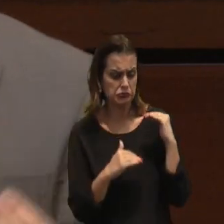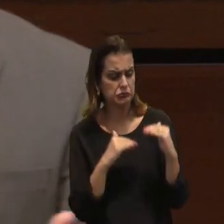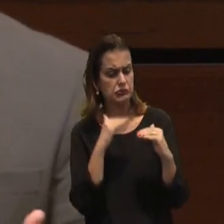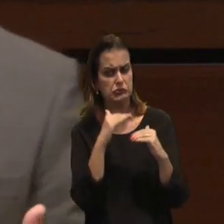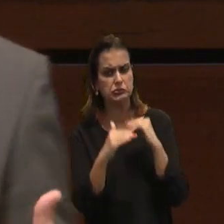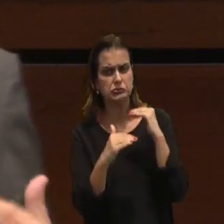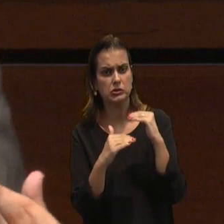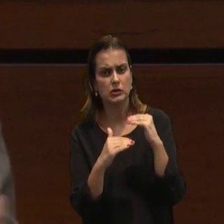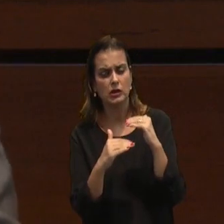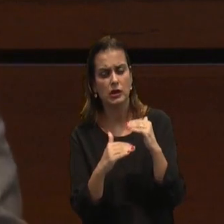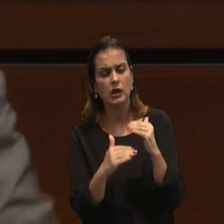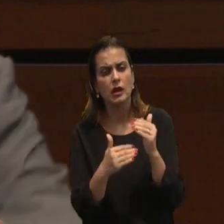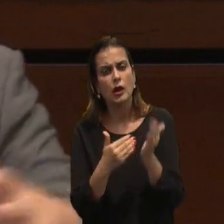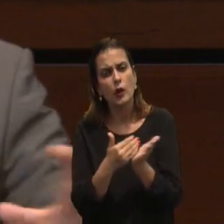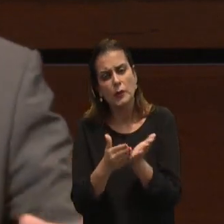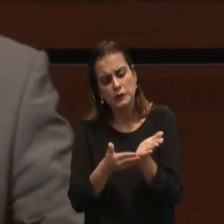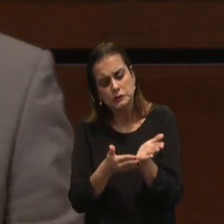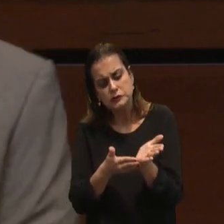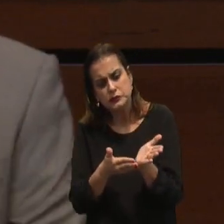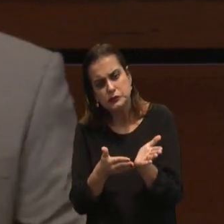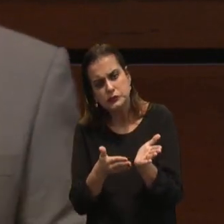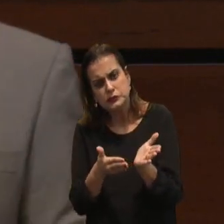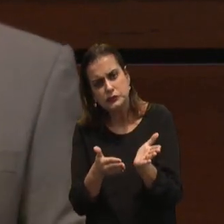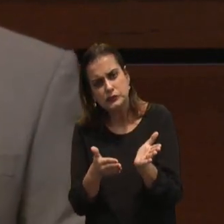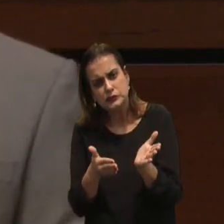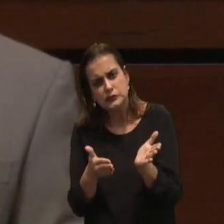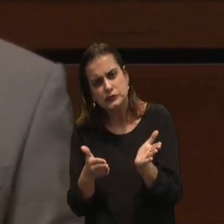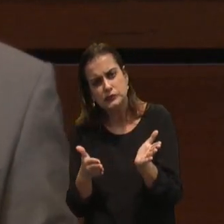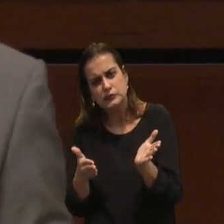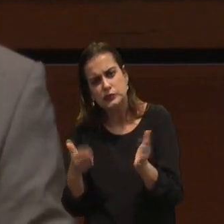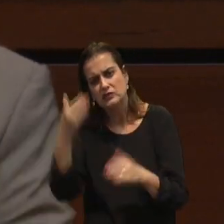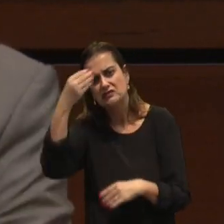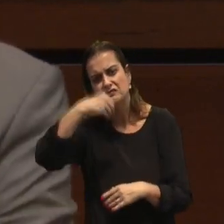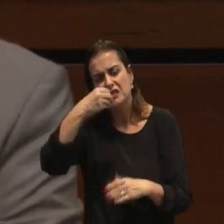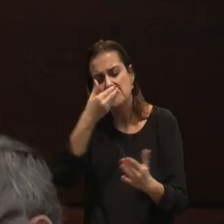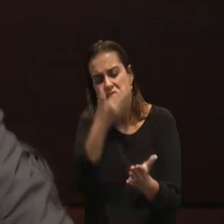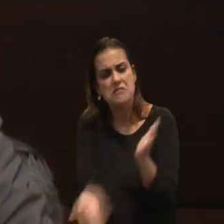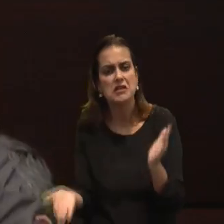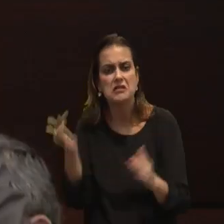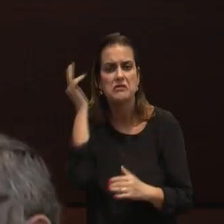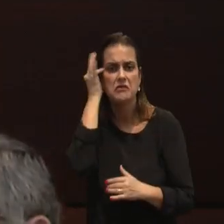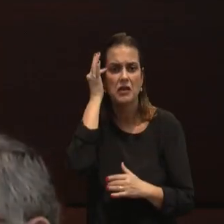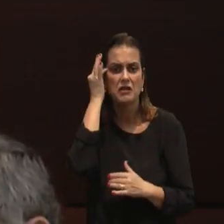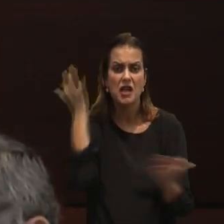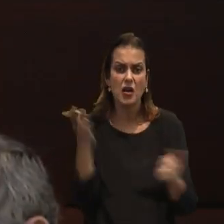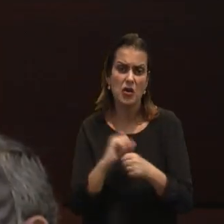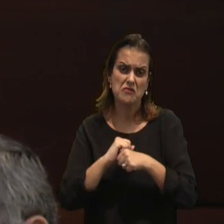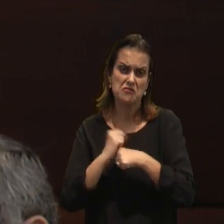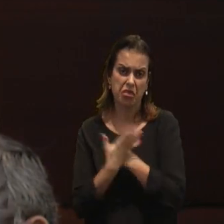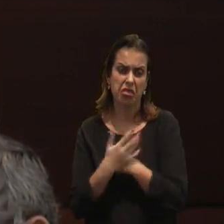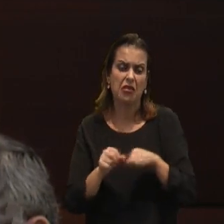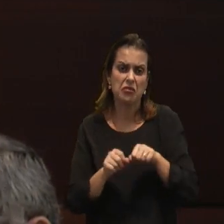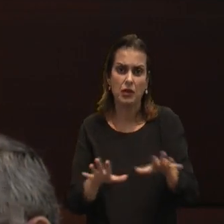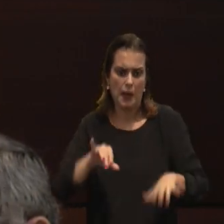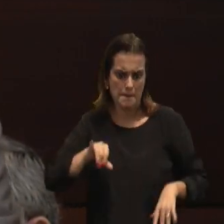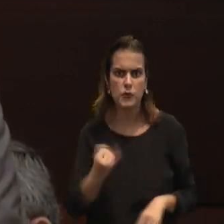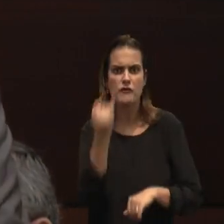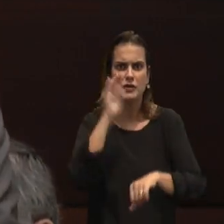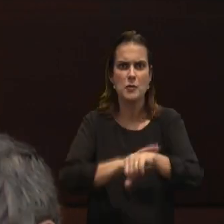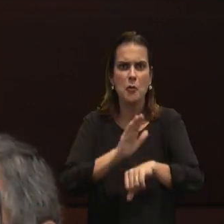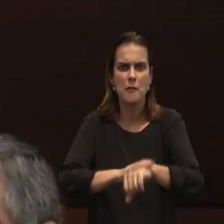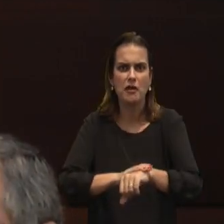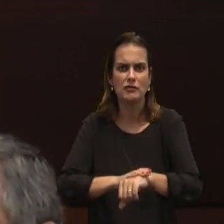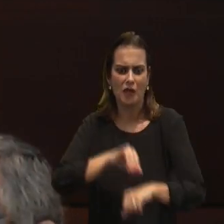se desligando gradativamente, enfraquecendo, perdendo o seu fervor, e agora nesse tempo de pandemia, ele aproveita o momento,